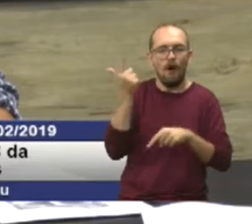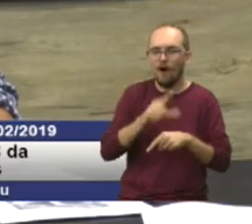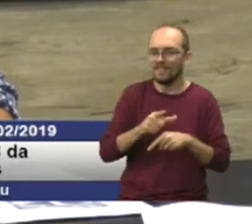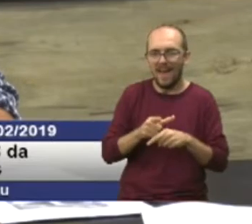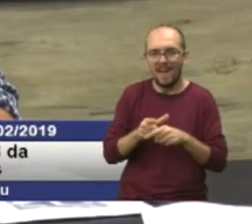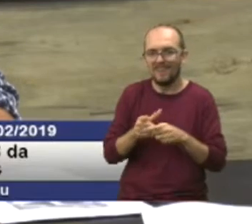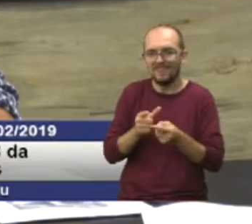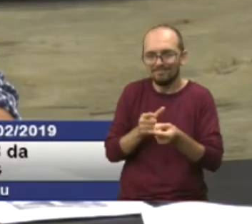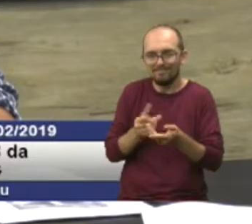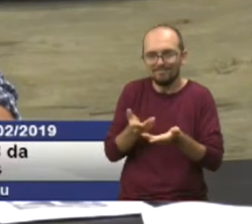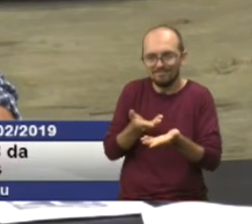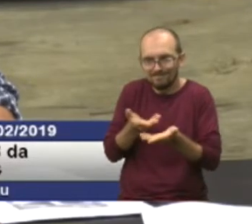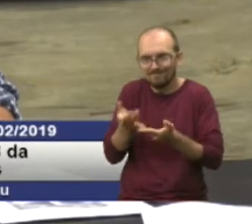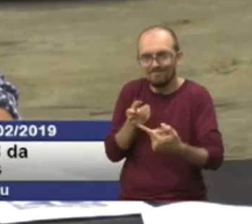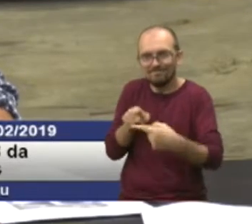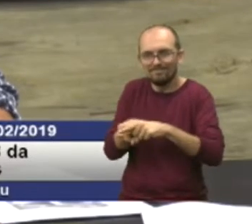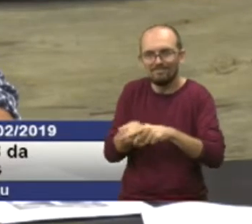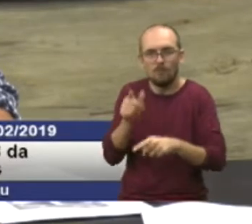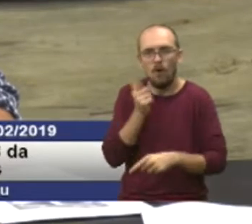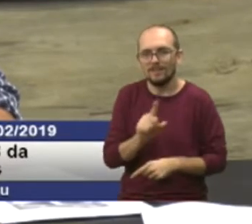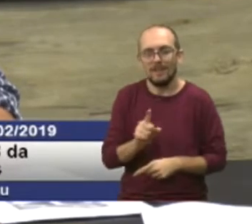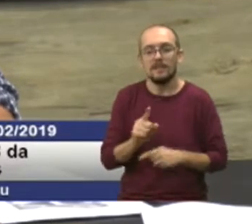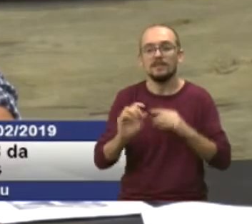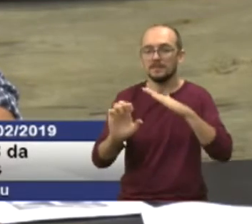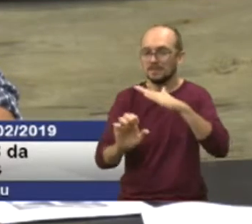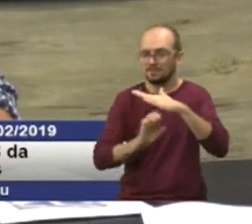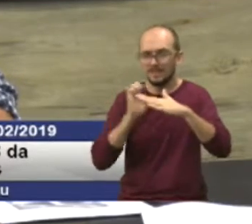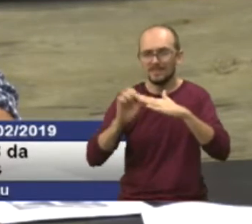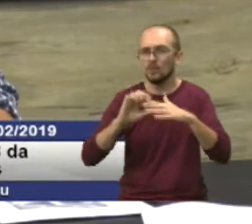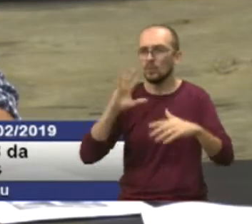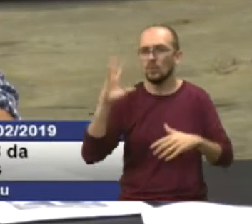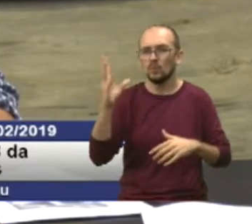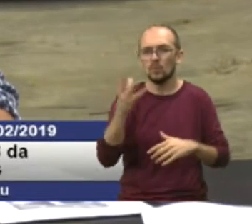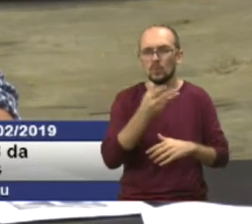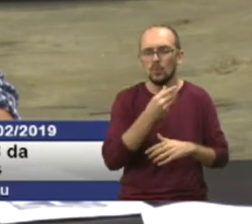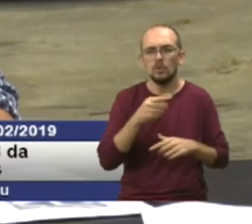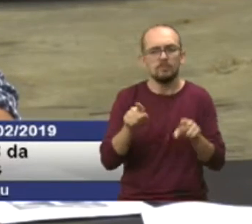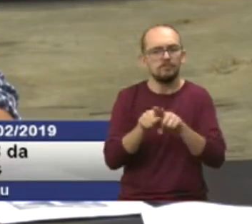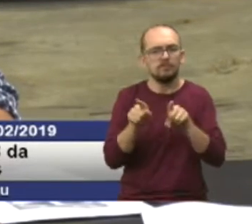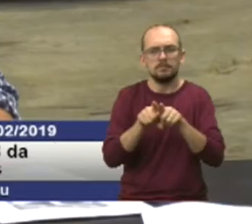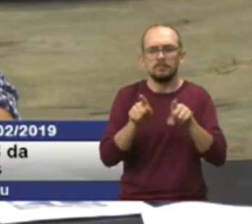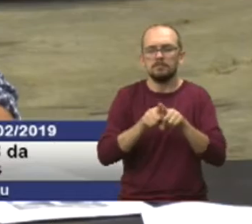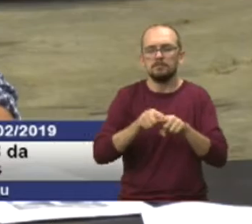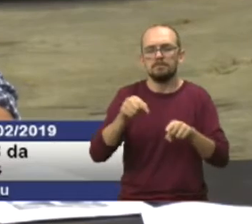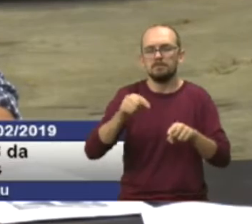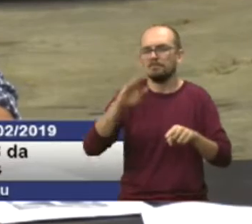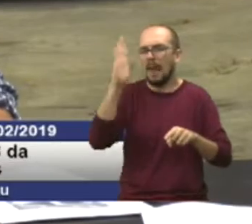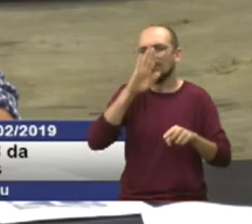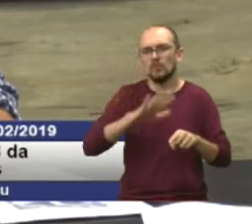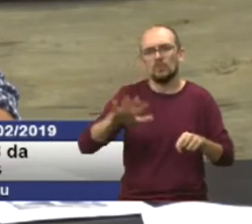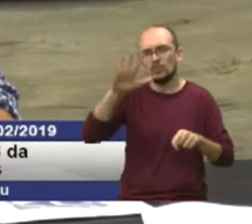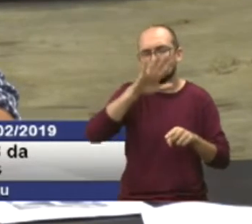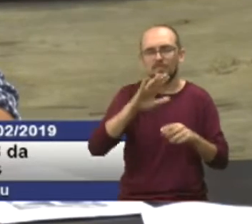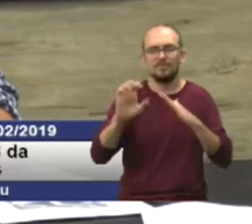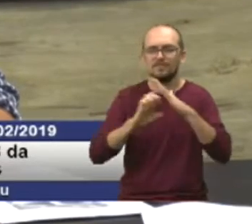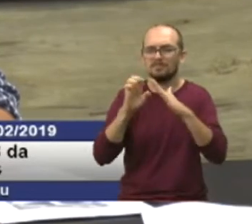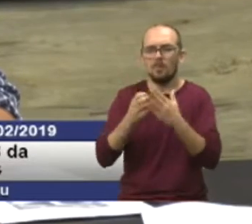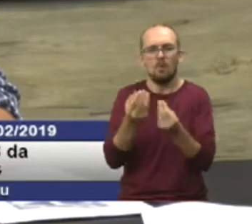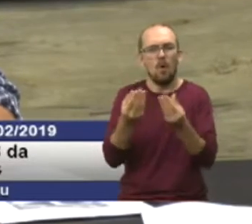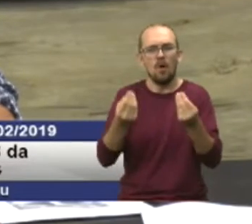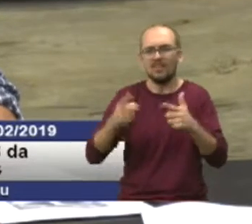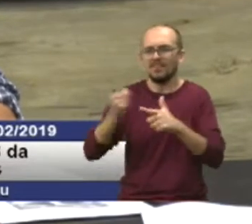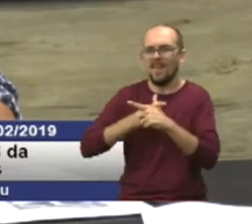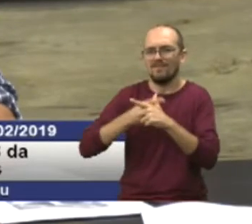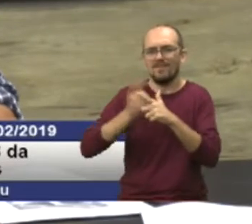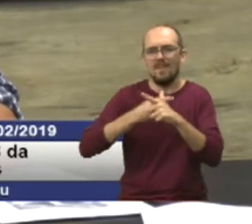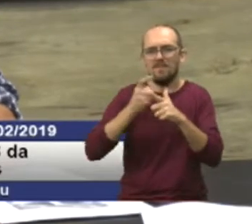encontramos essa dificuldade também. As empresas hoje, também, como todo o Brasil, estão muitas inadimplentes e